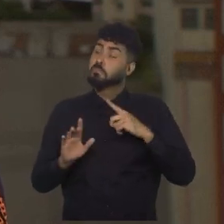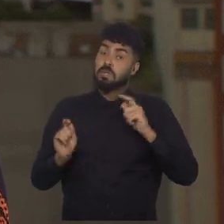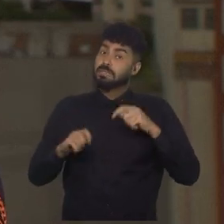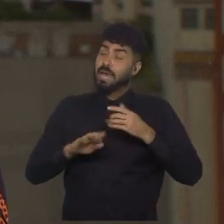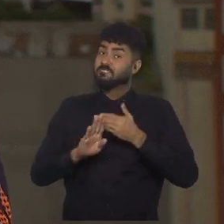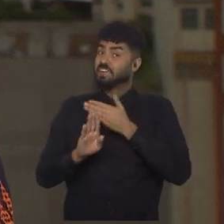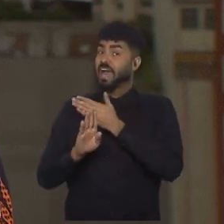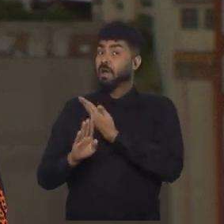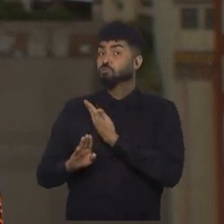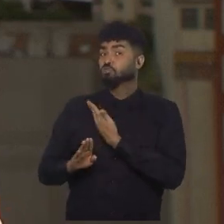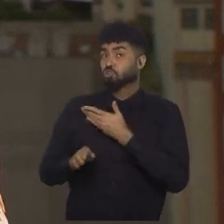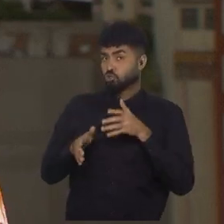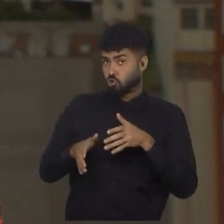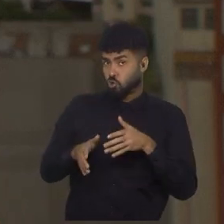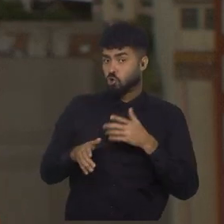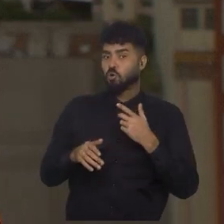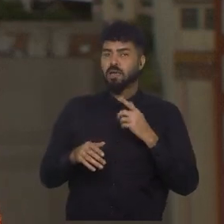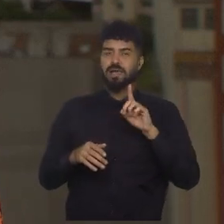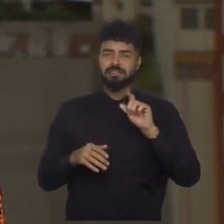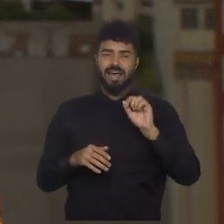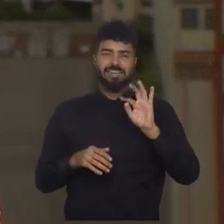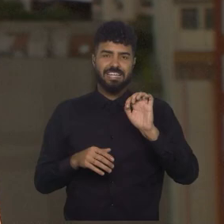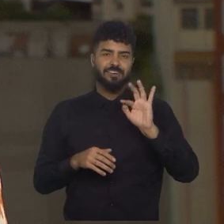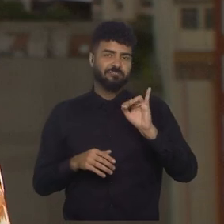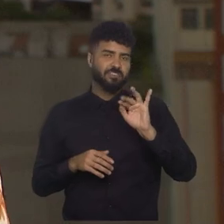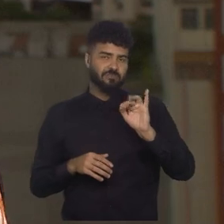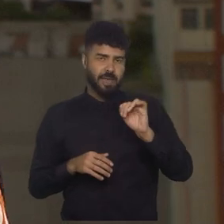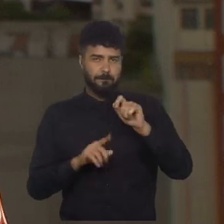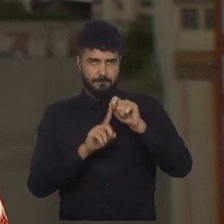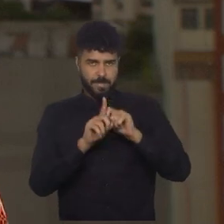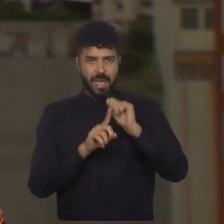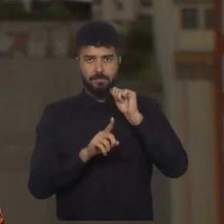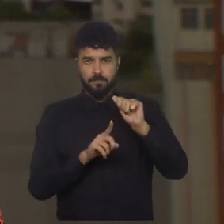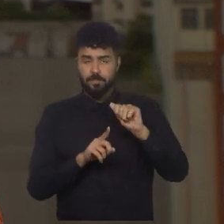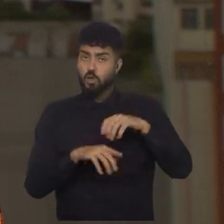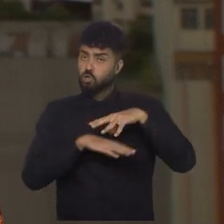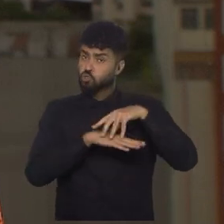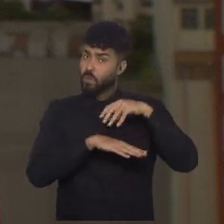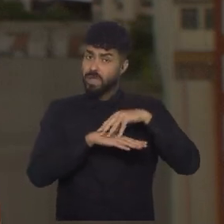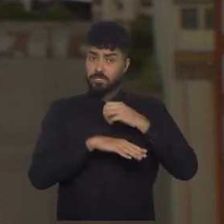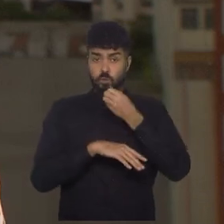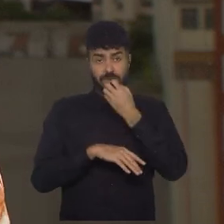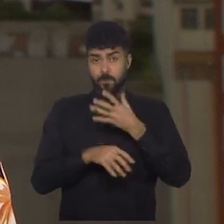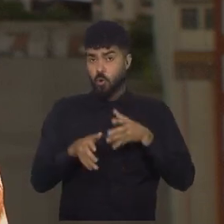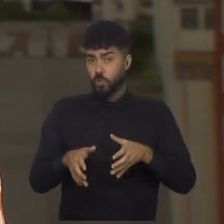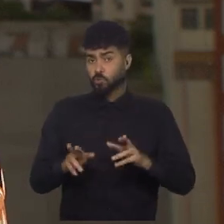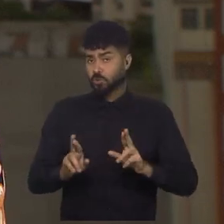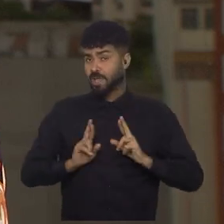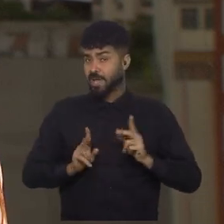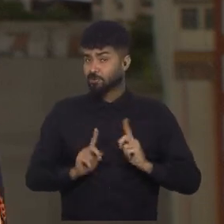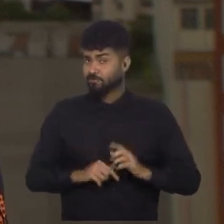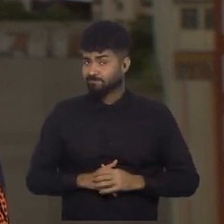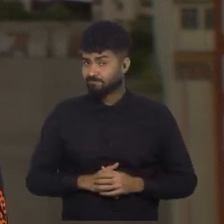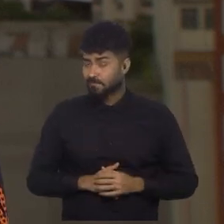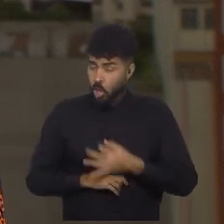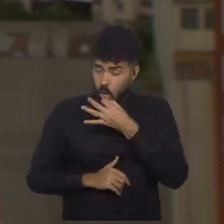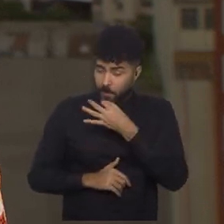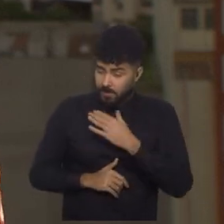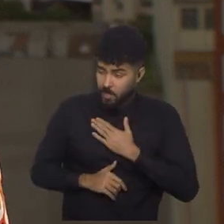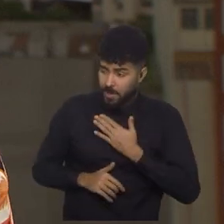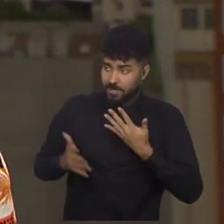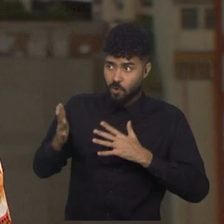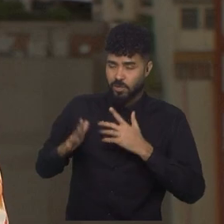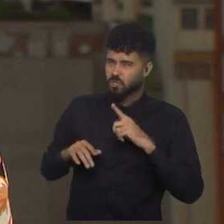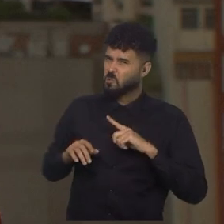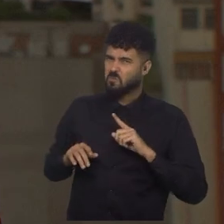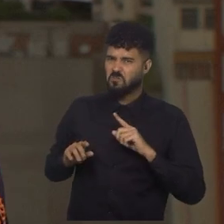últimos amistosos que na data FIFA de abril, a Suécia não teve lá bons resultados, né? Então, assim, a minha opinião é que talvez ela não